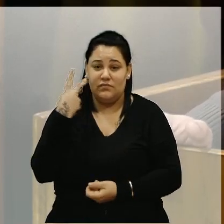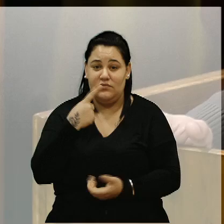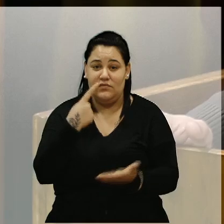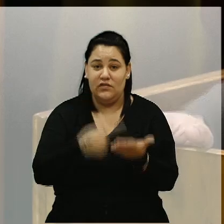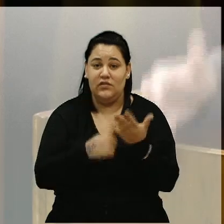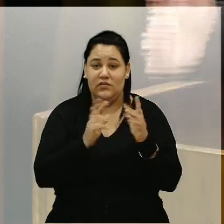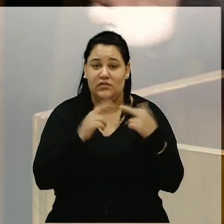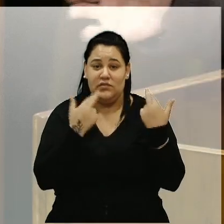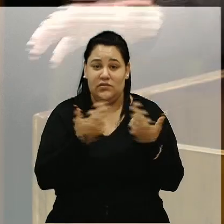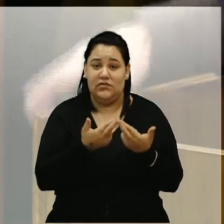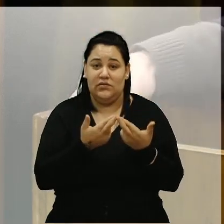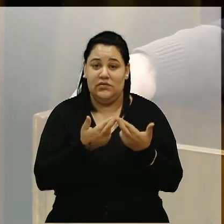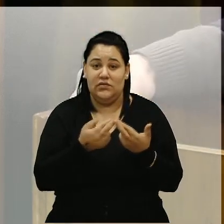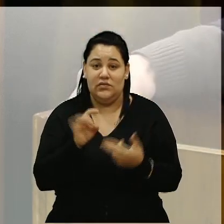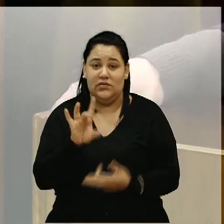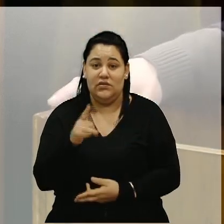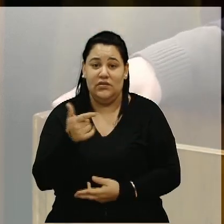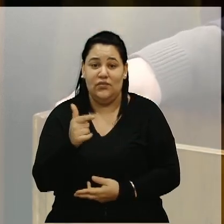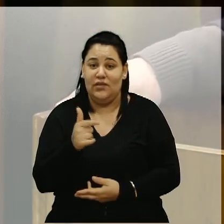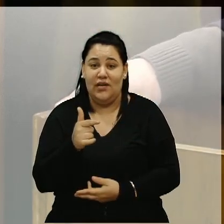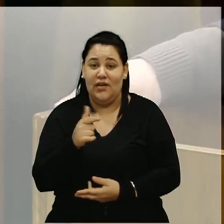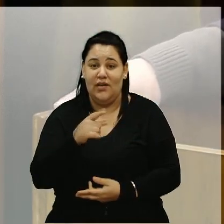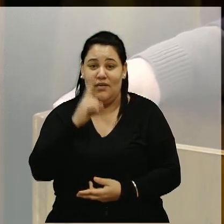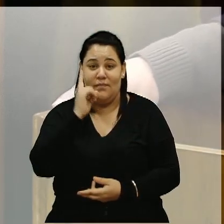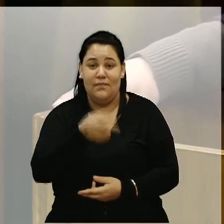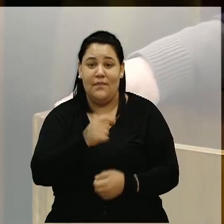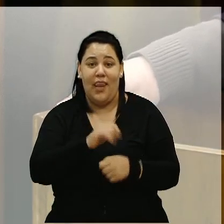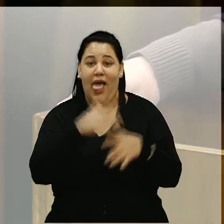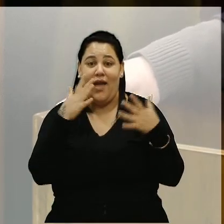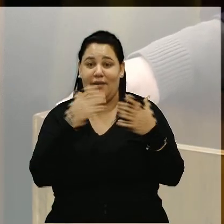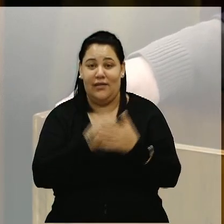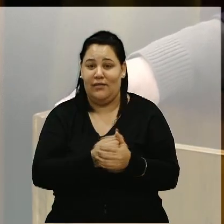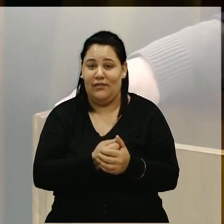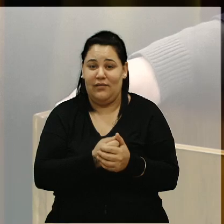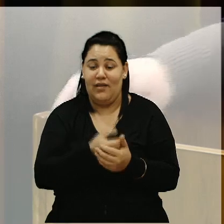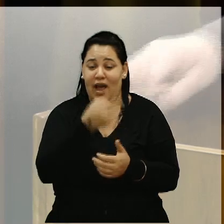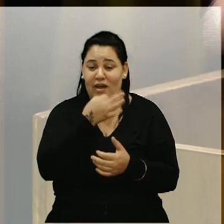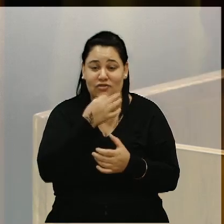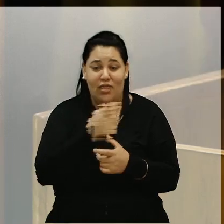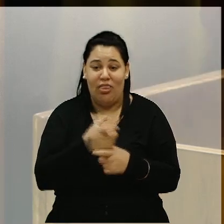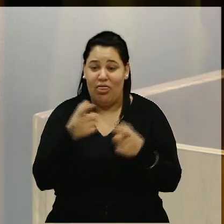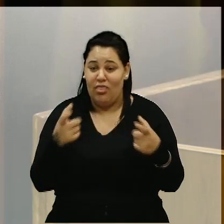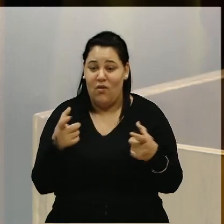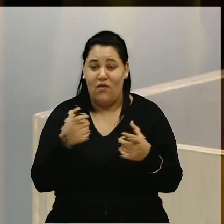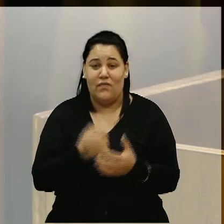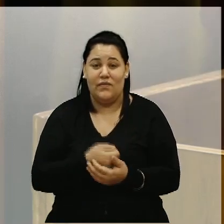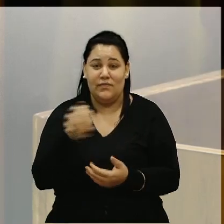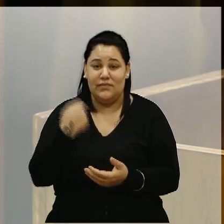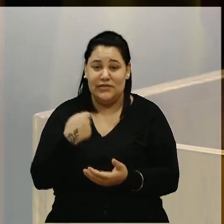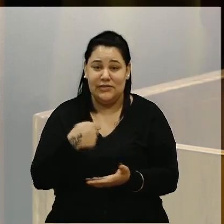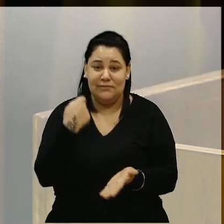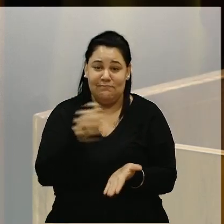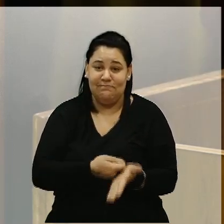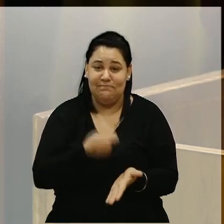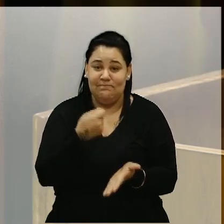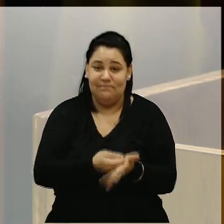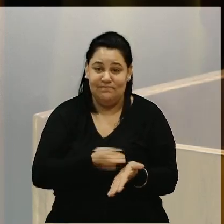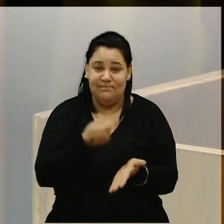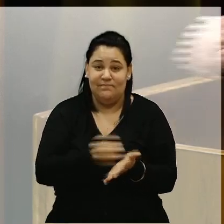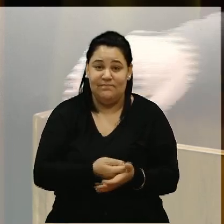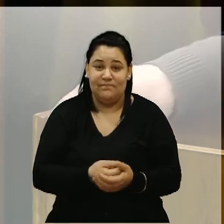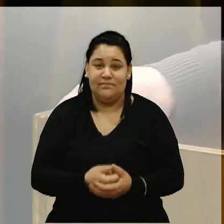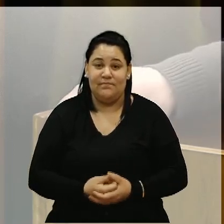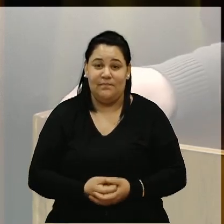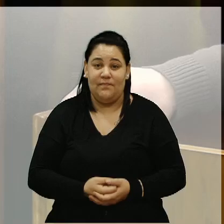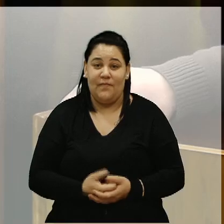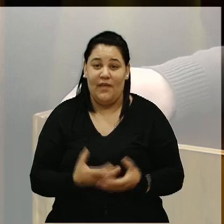reuniões. Só que não existe milagre, Caxias é muito grande. Tem que ser persistente, tem que estar ali